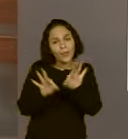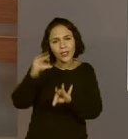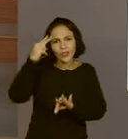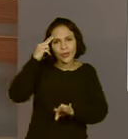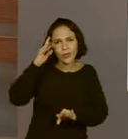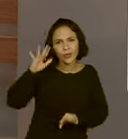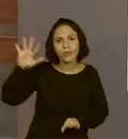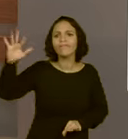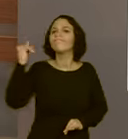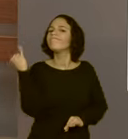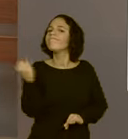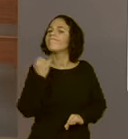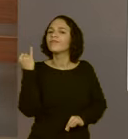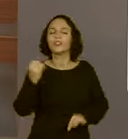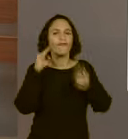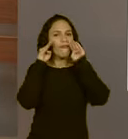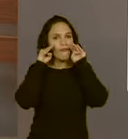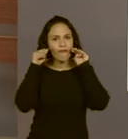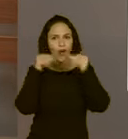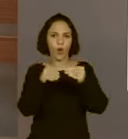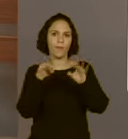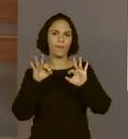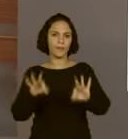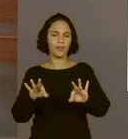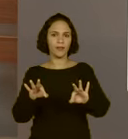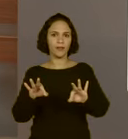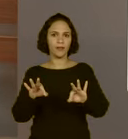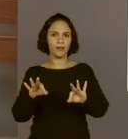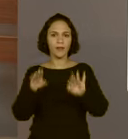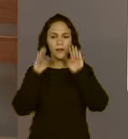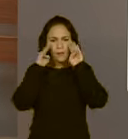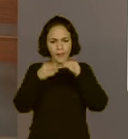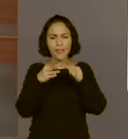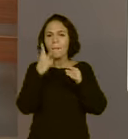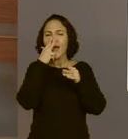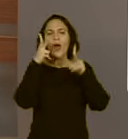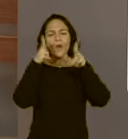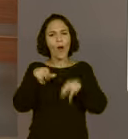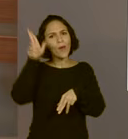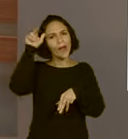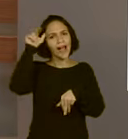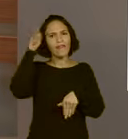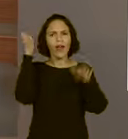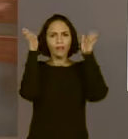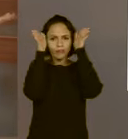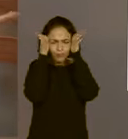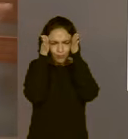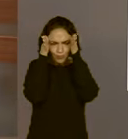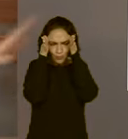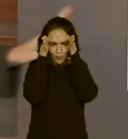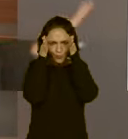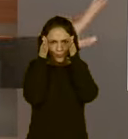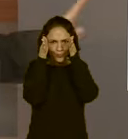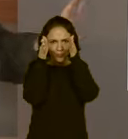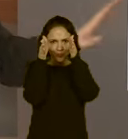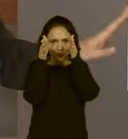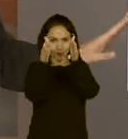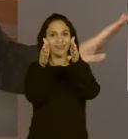o mais importante é você ter foco, não sair do foco. Porque se você sai do foco, aí